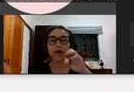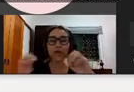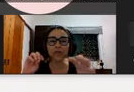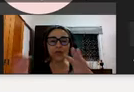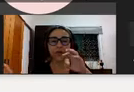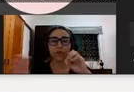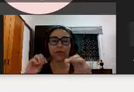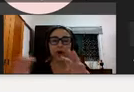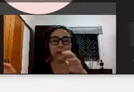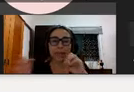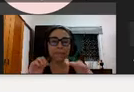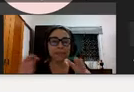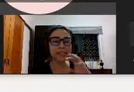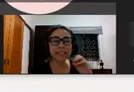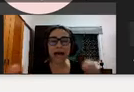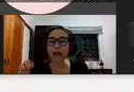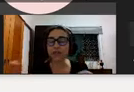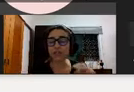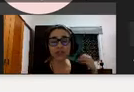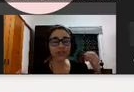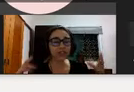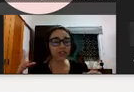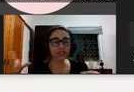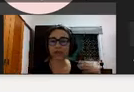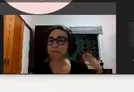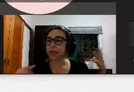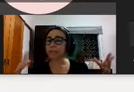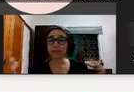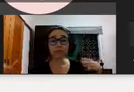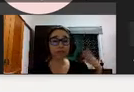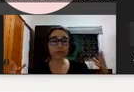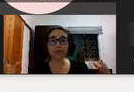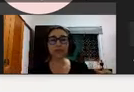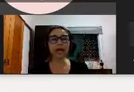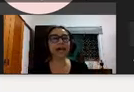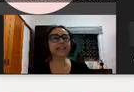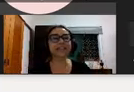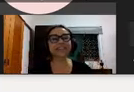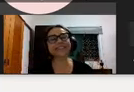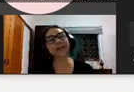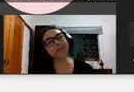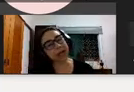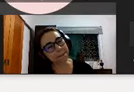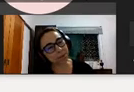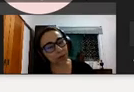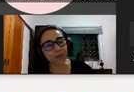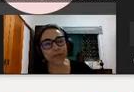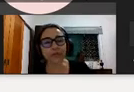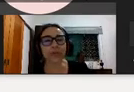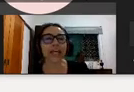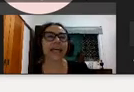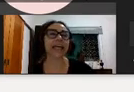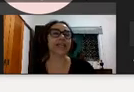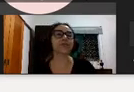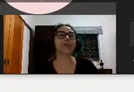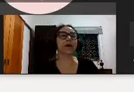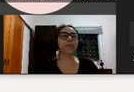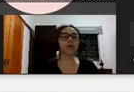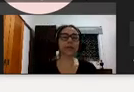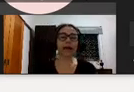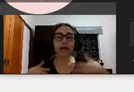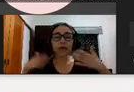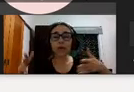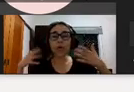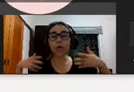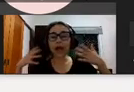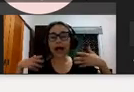via o seu nome aqui piscar, eu falei assim, gente, mas eu não tava ouvindo Pois é. nada. Então tá bom. Pois é. Isso que é